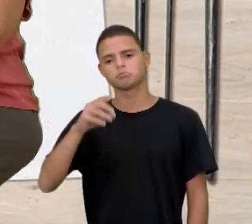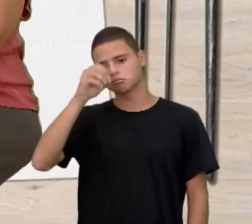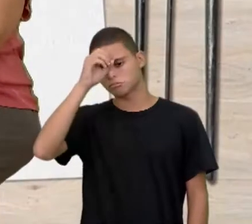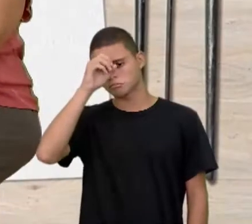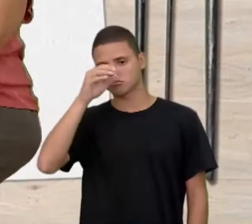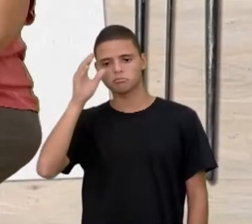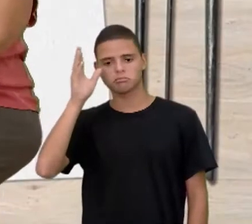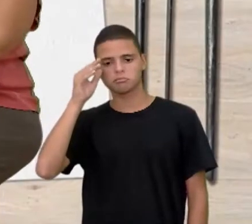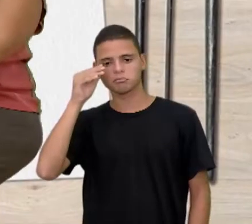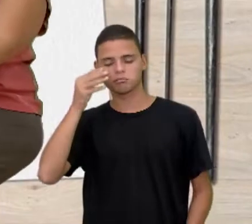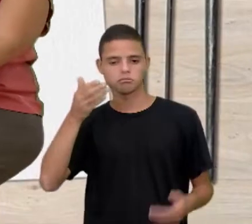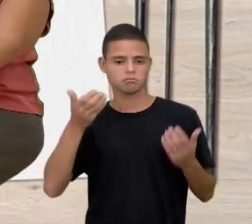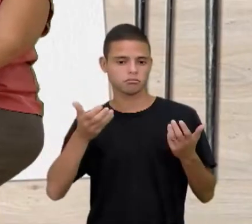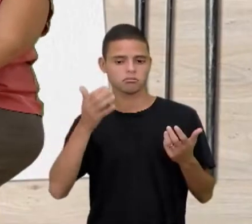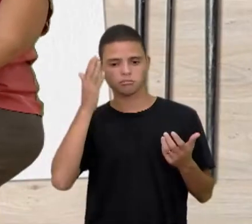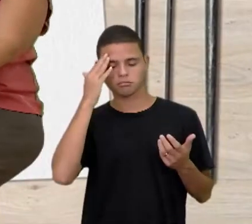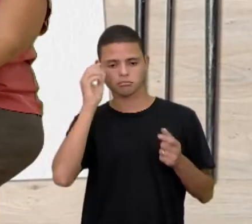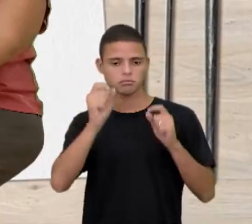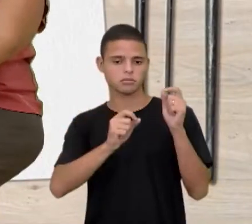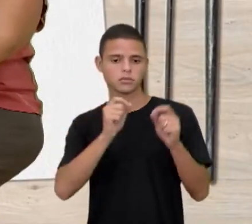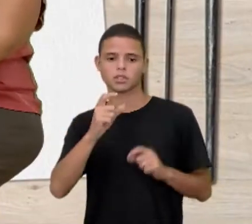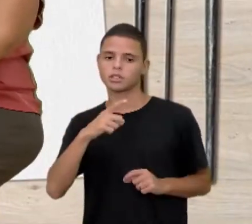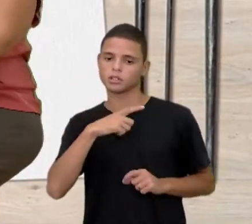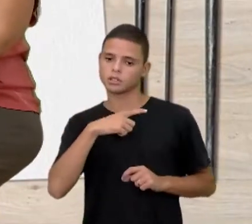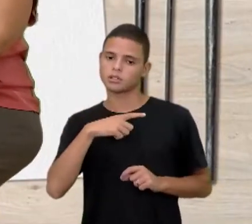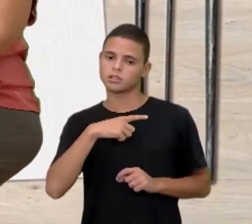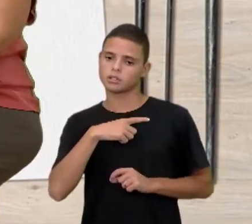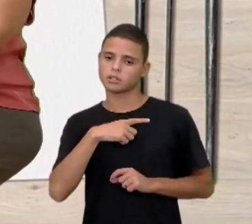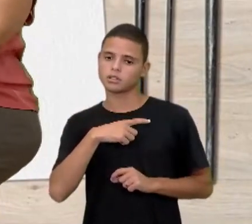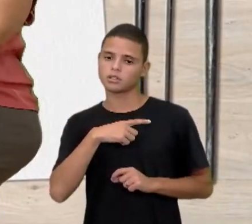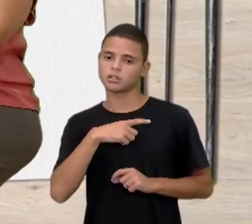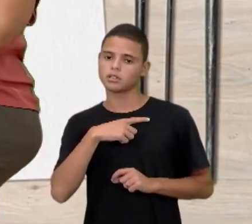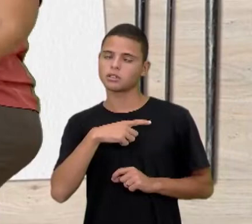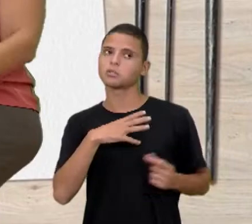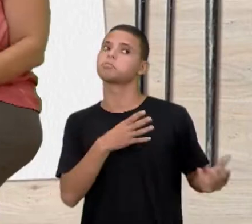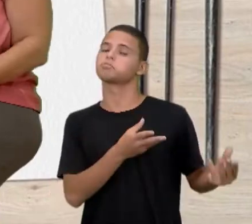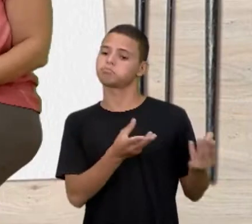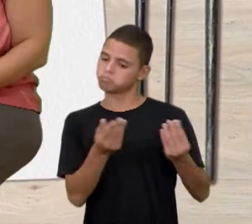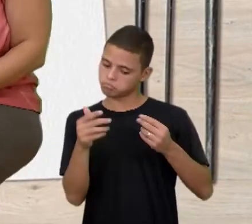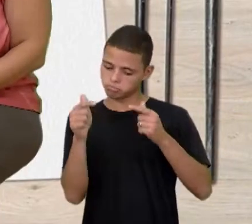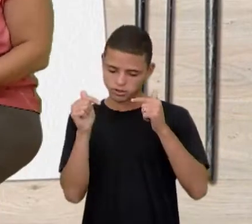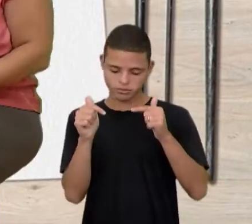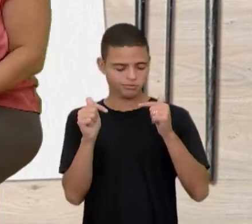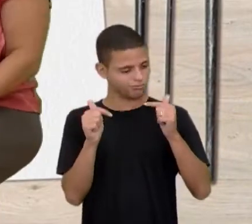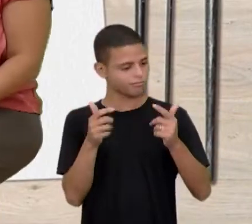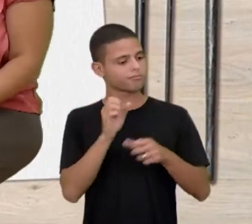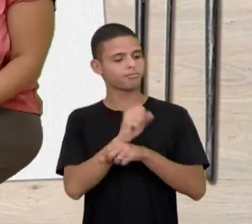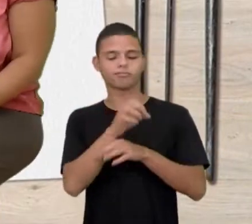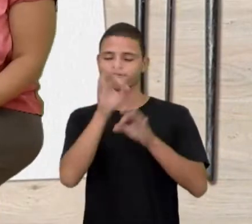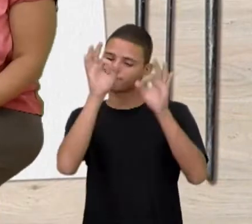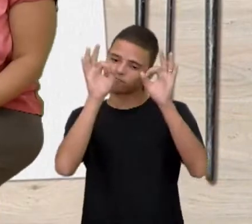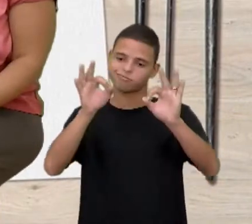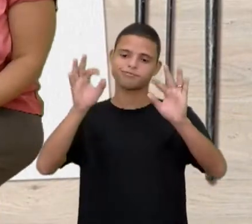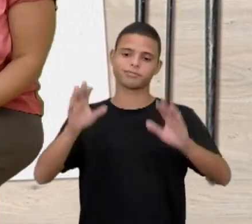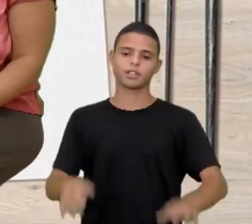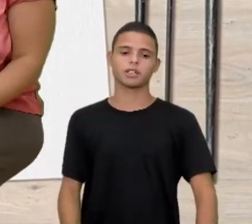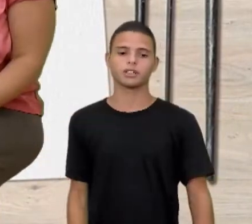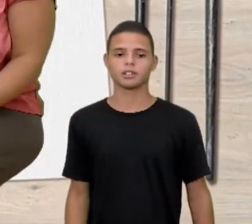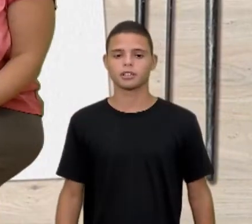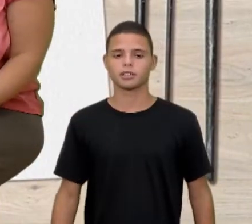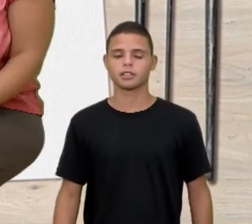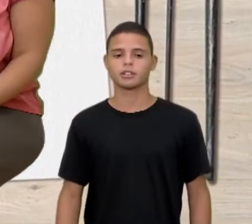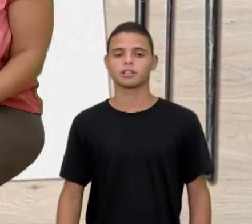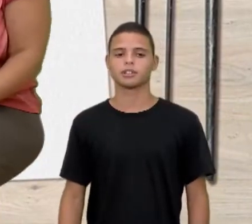quero entrar para saber. O que será que tem lá? Eu acredito que deve ter muito meme, é o que eu espero. Tô com medo, eu tenho medo. Essa pergunta, Fernanda, eu